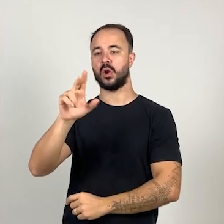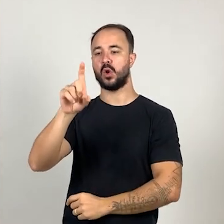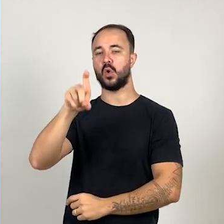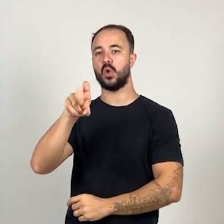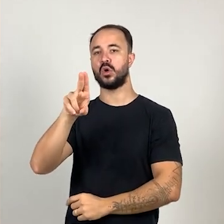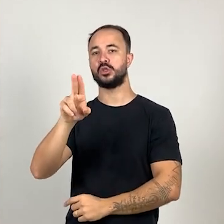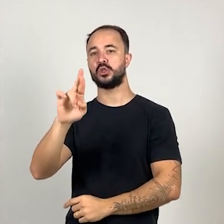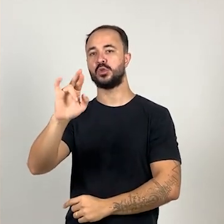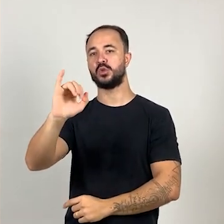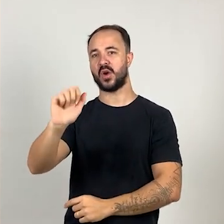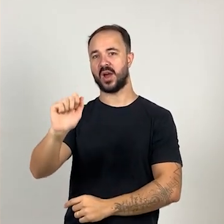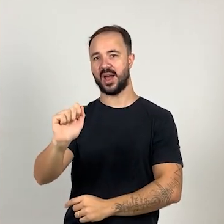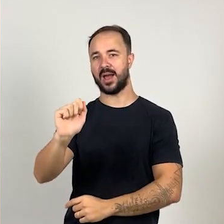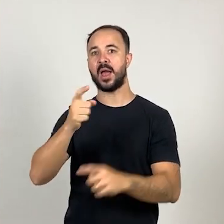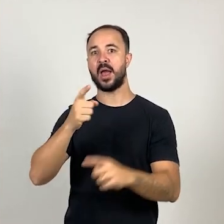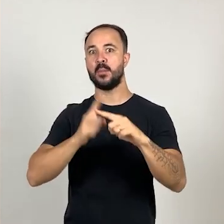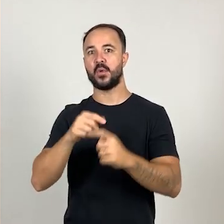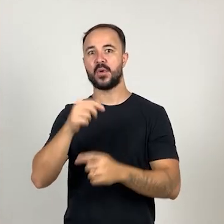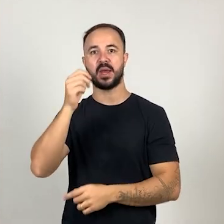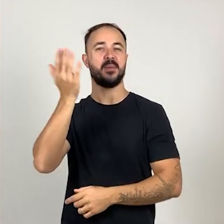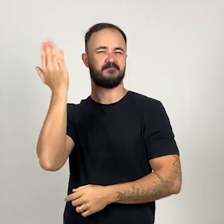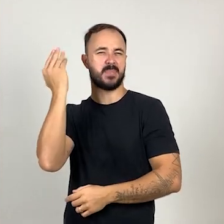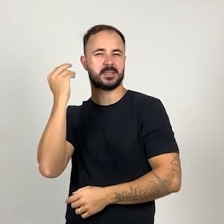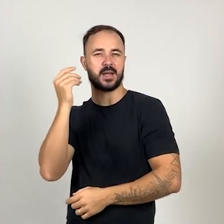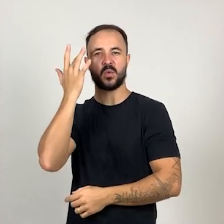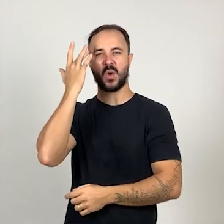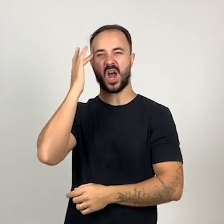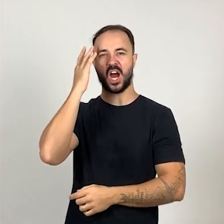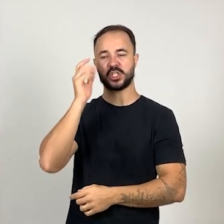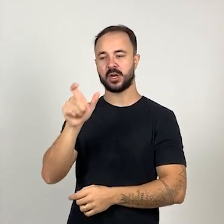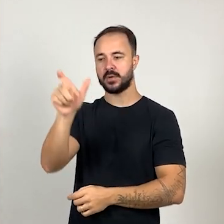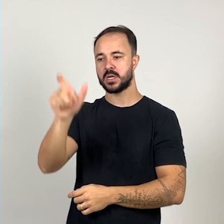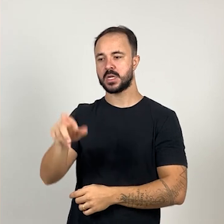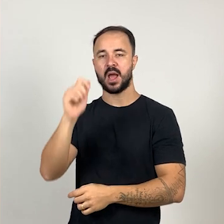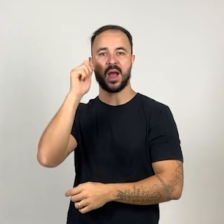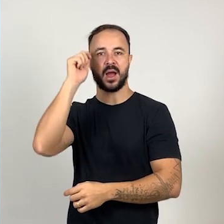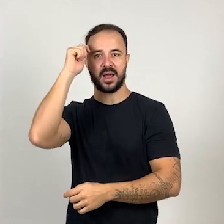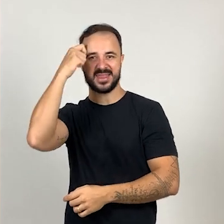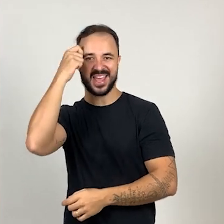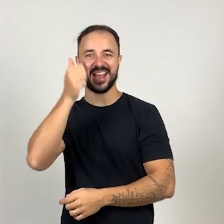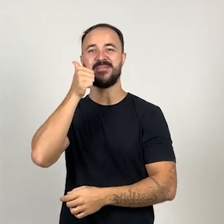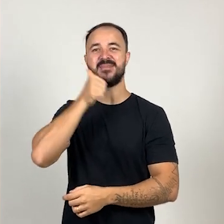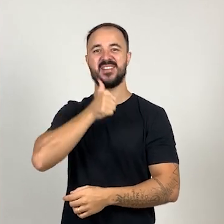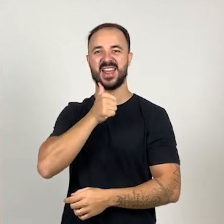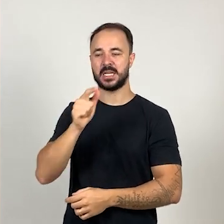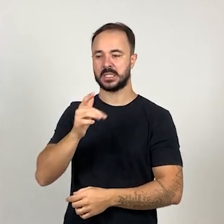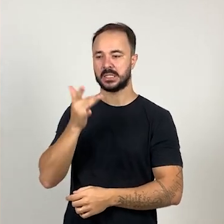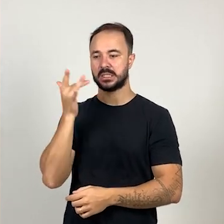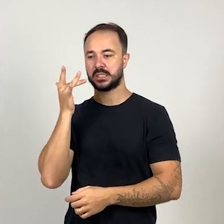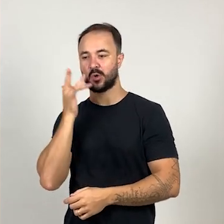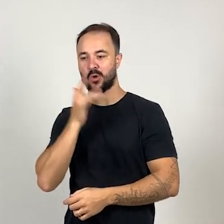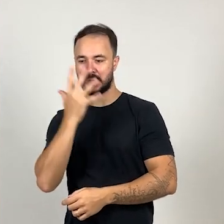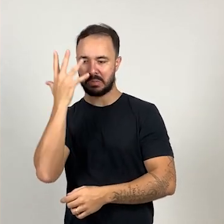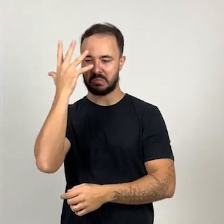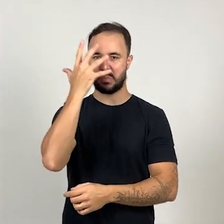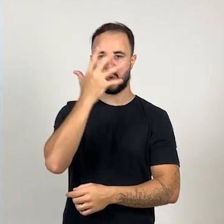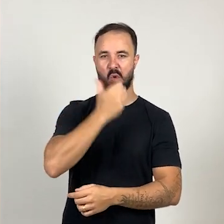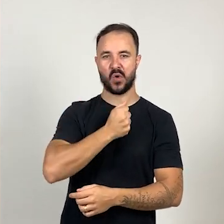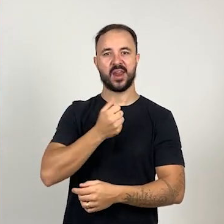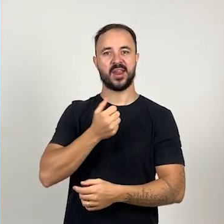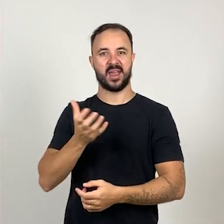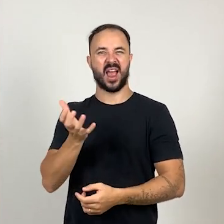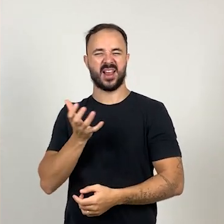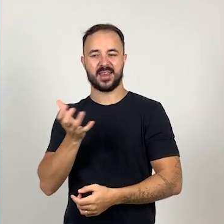mulheres negras a uma sexualização injusta. A expressão também remonta a um período de abuso sexual por parte de